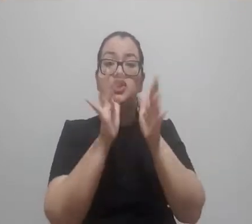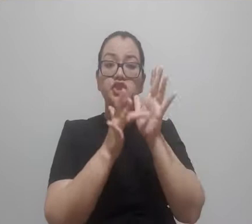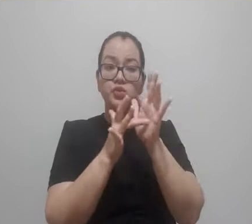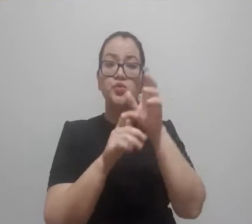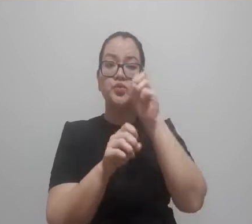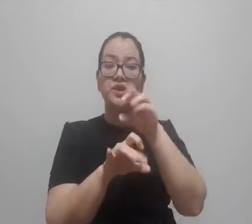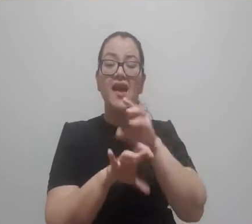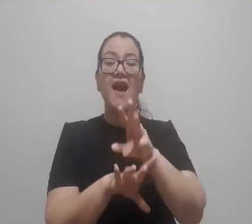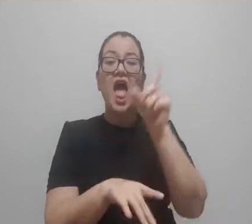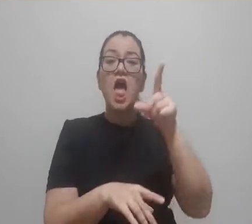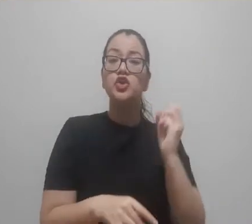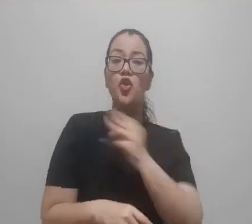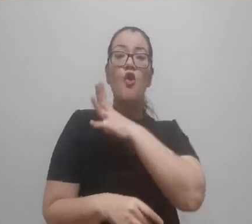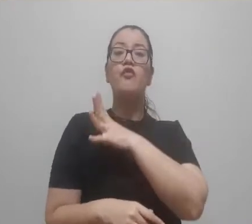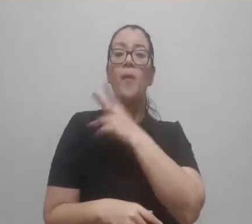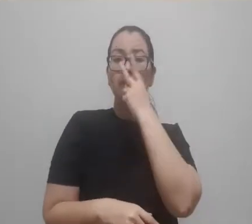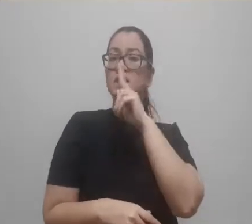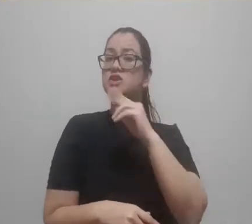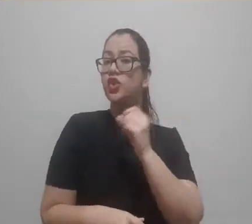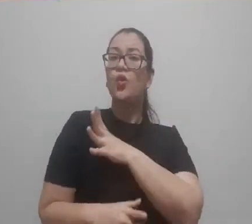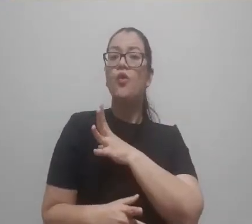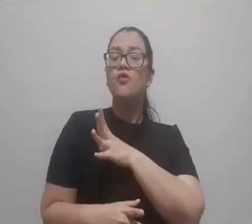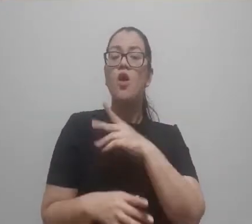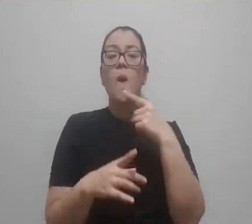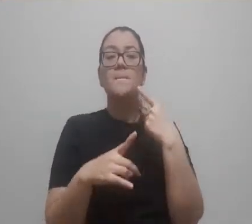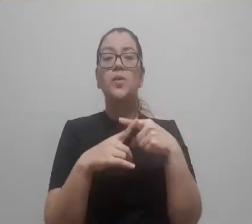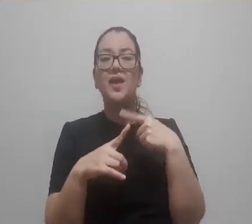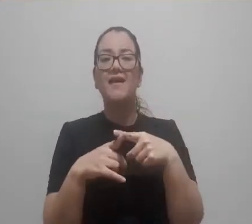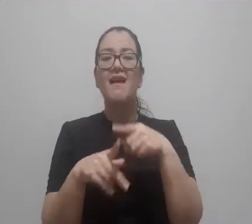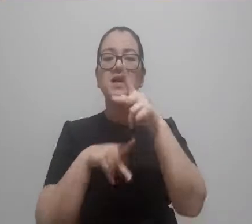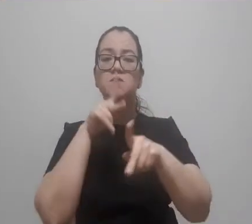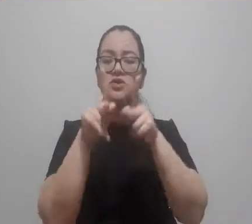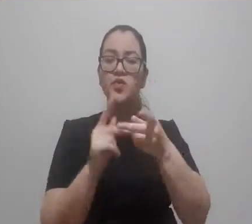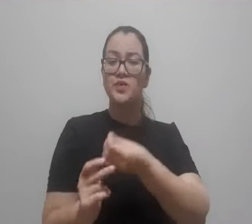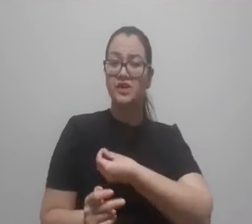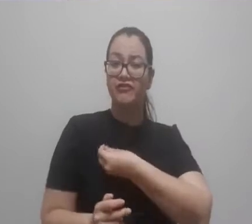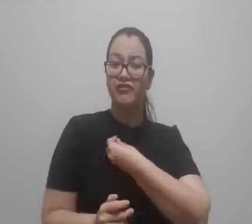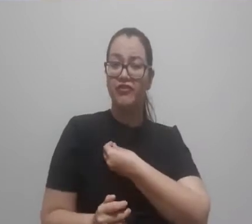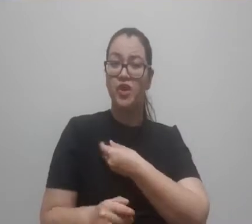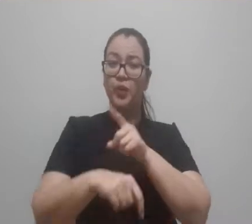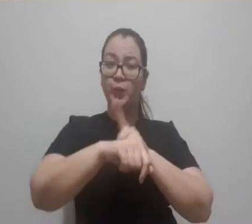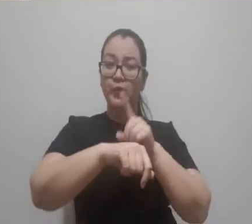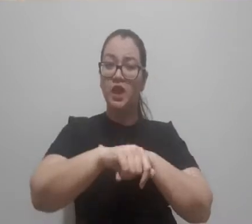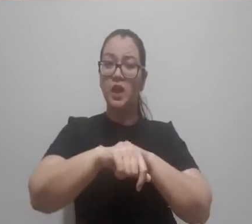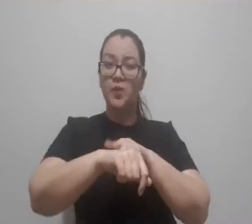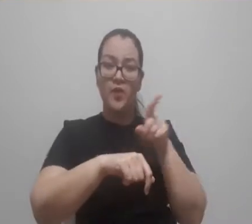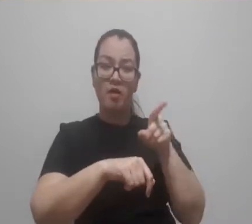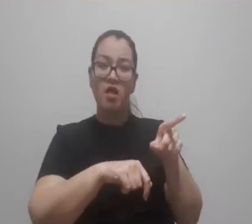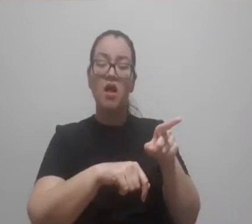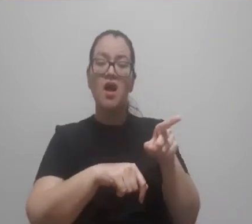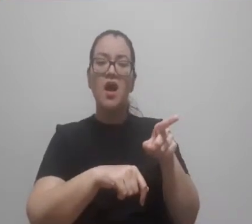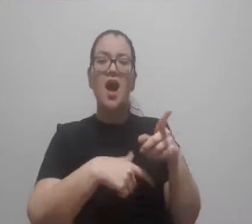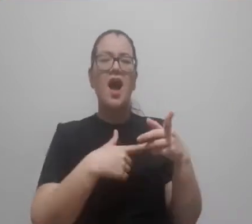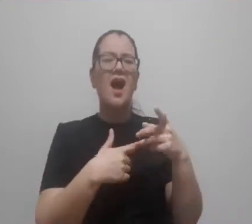discípulos. Por quê? Os seus contemporâneos tinham uma certa dificuldade de assimilar a sua